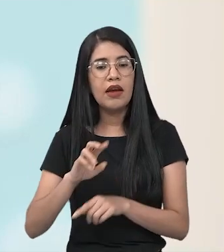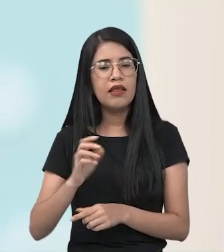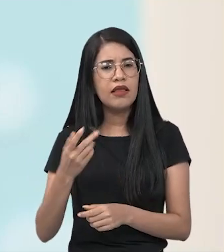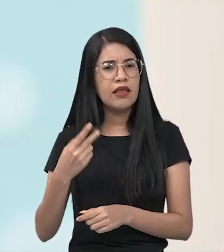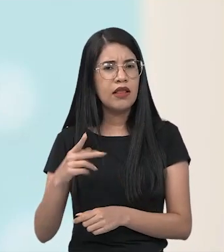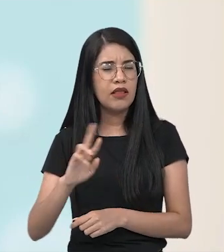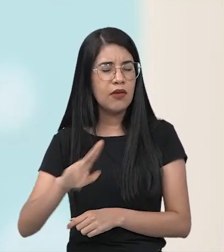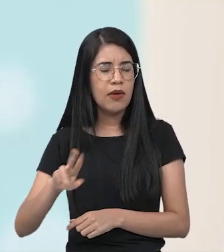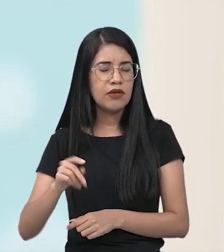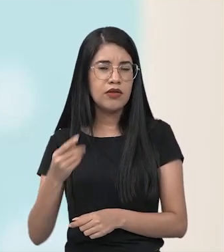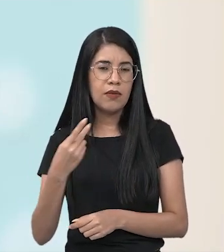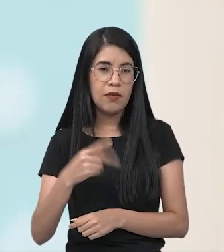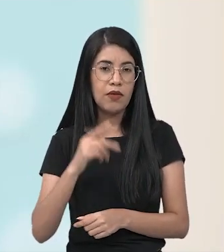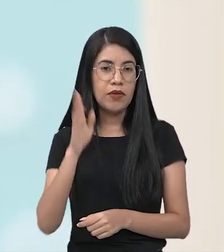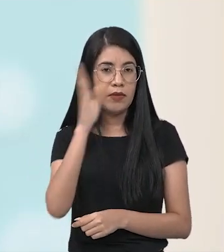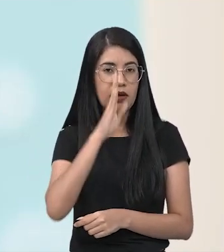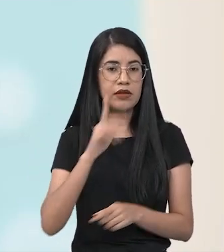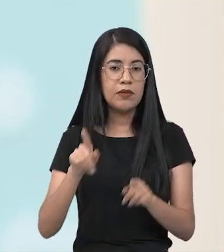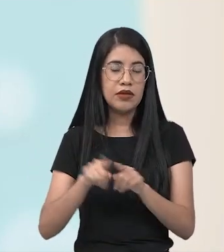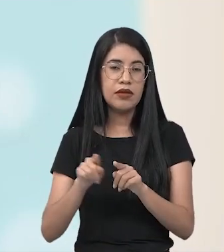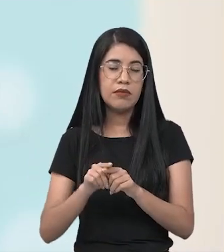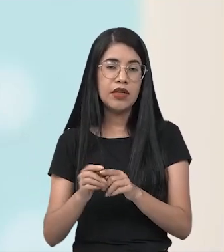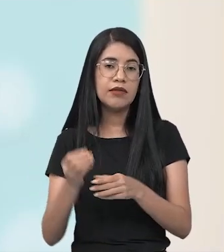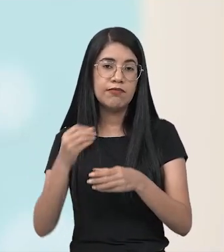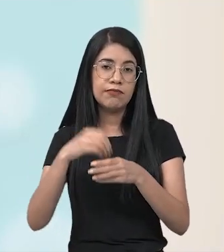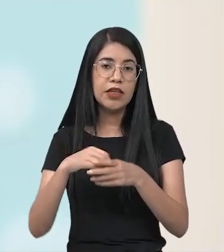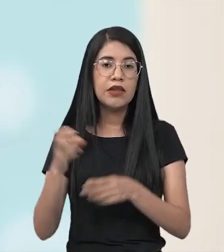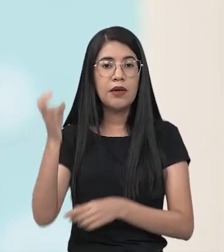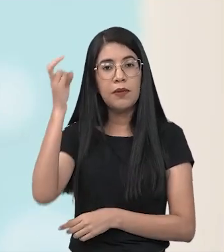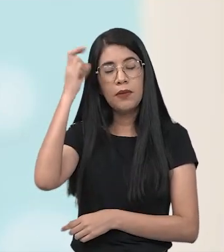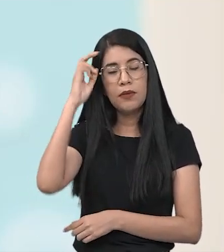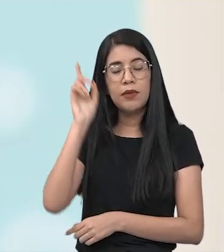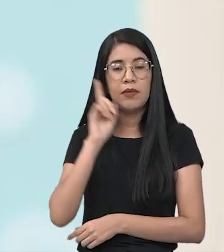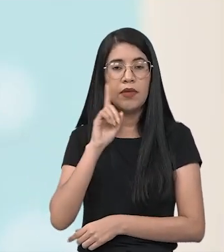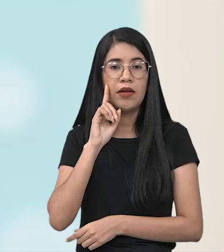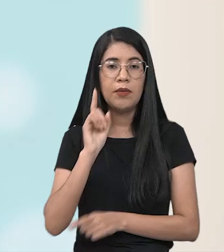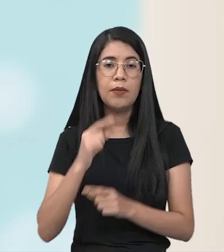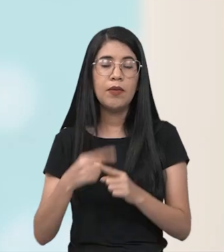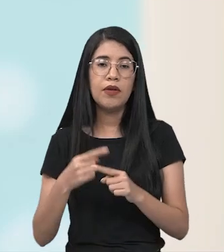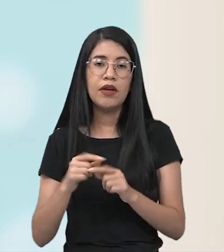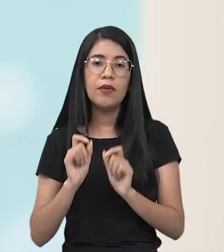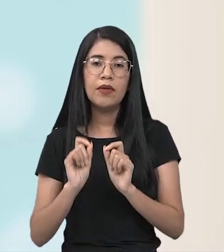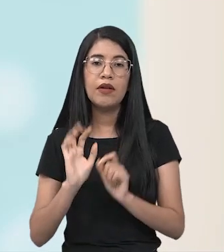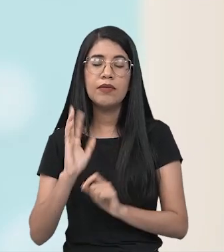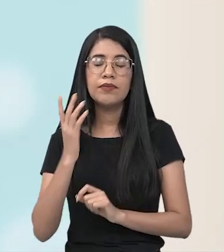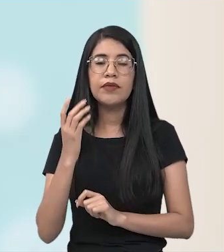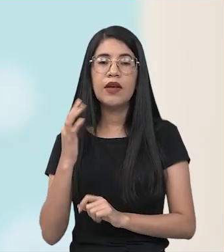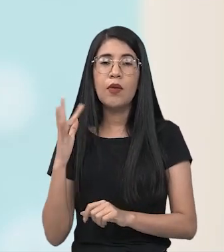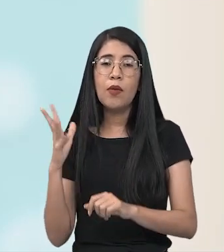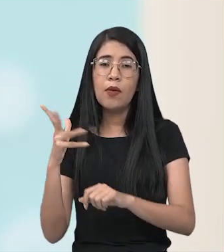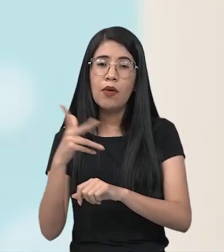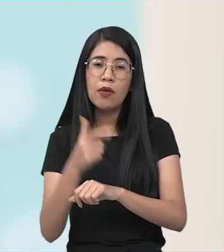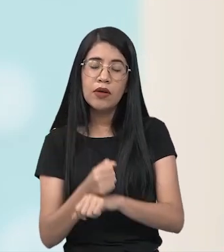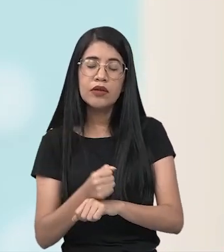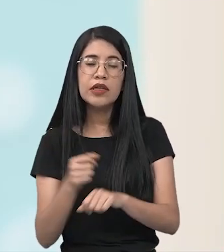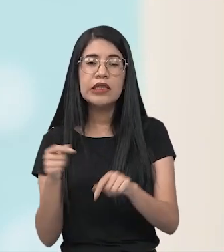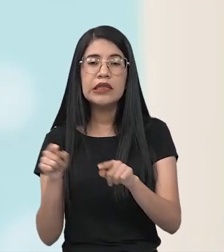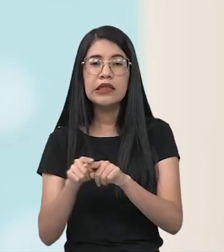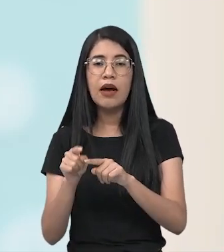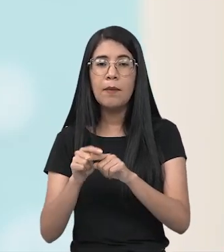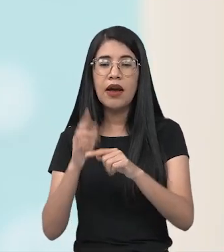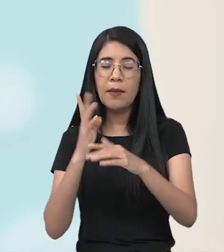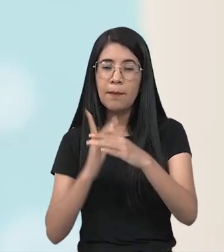brasileira, mas na cultura norte-americana também, por conta, né, todo esse processo de colonização, esse processo